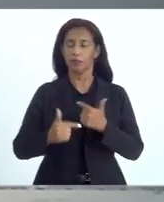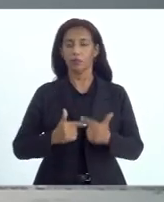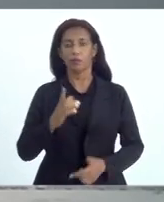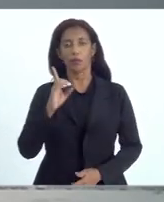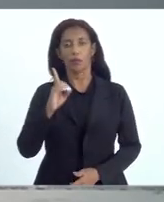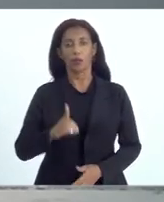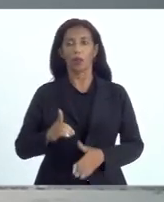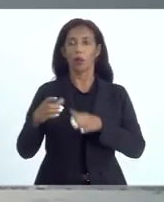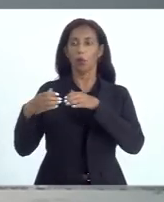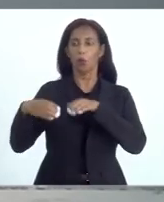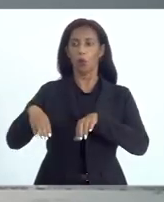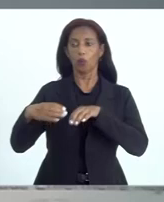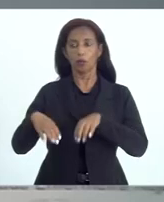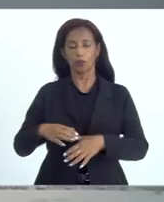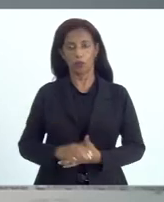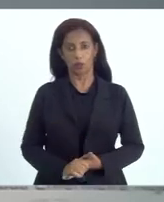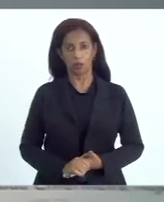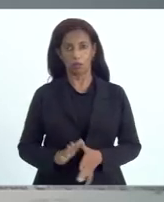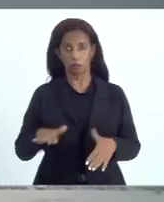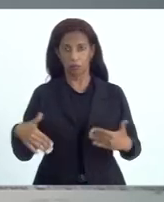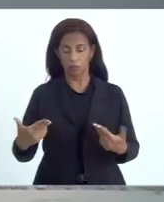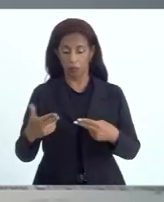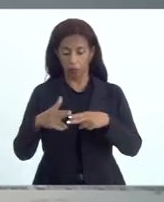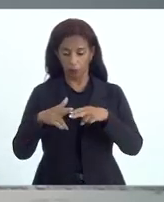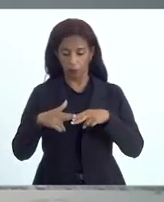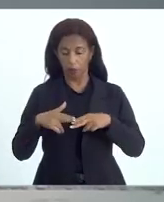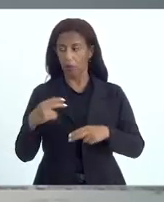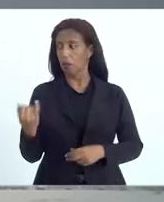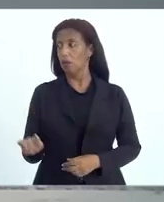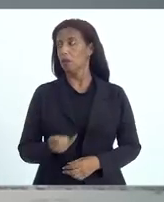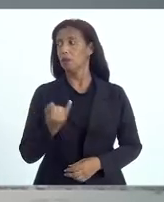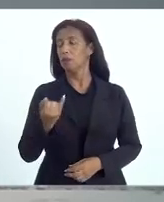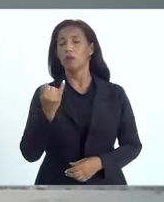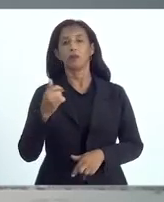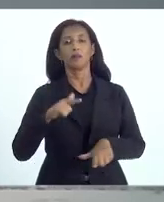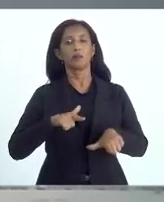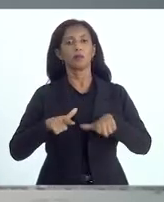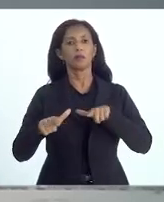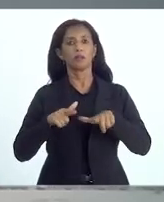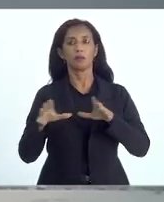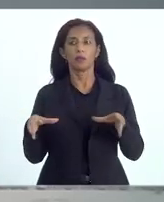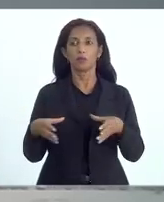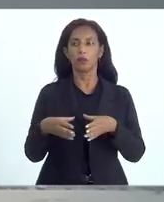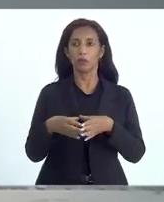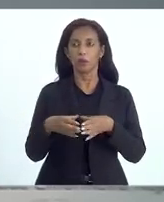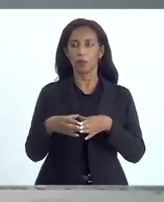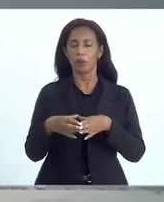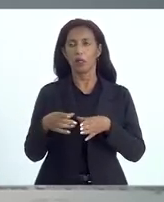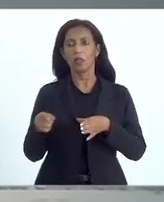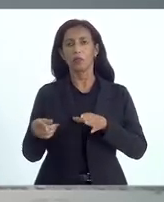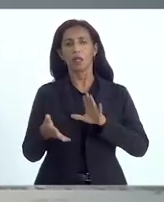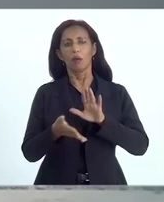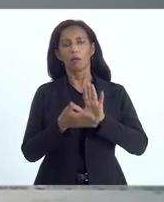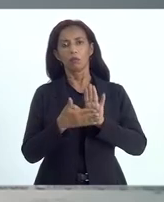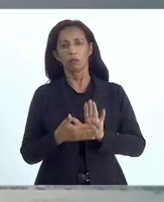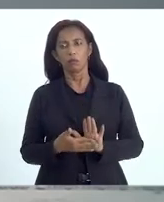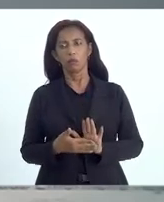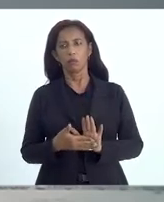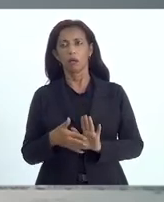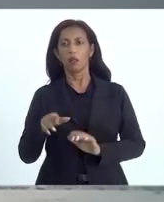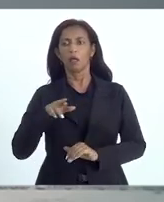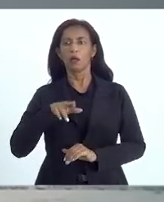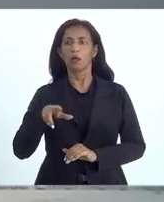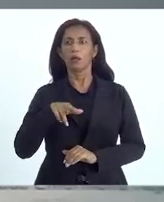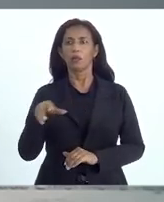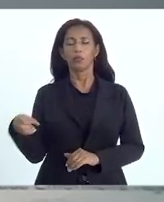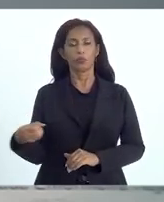direitos dos concursados Não por isso é importante trabalhar em conjunto essa demanda ela não é